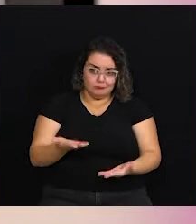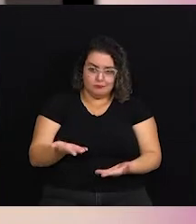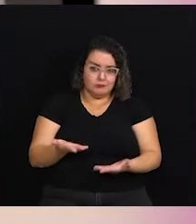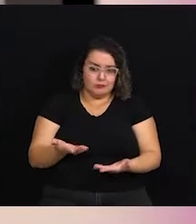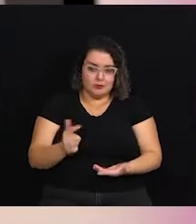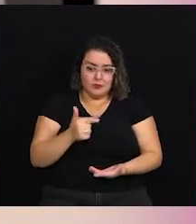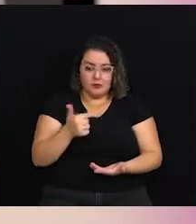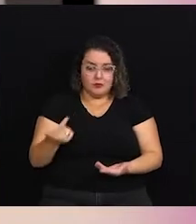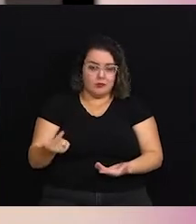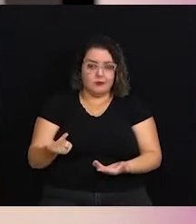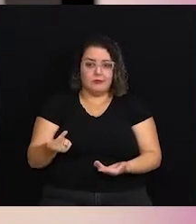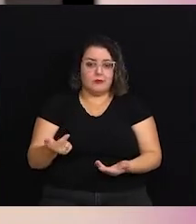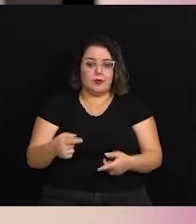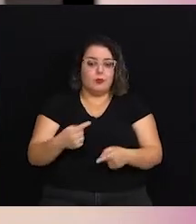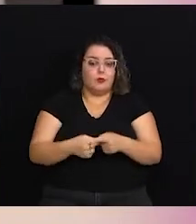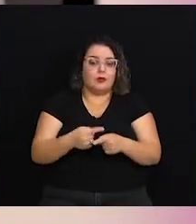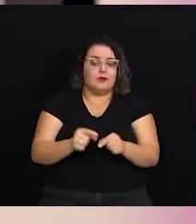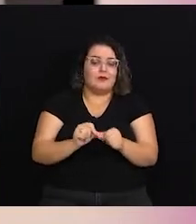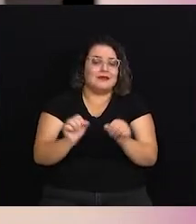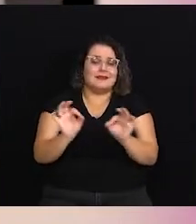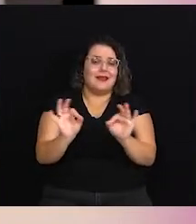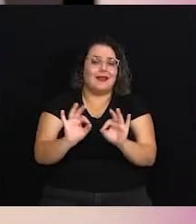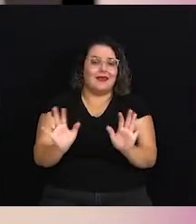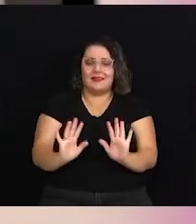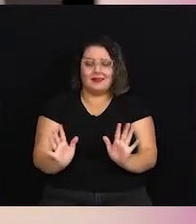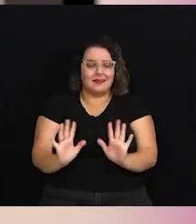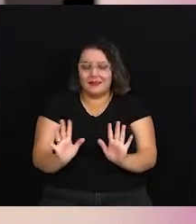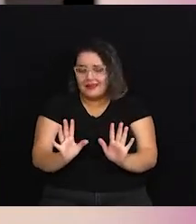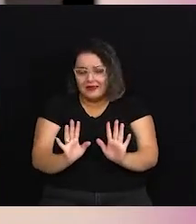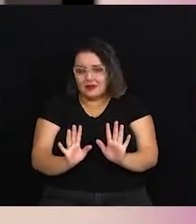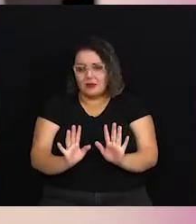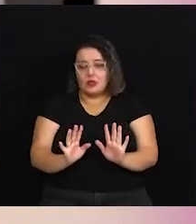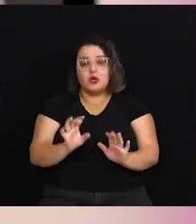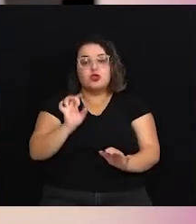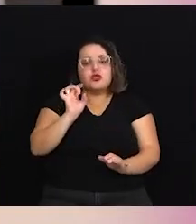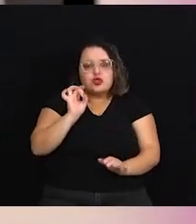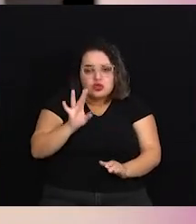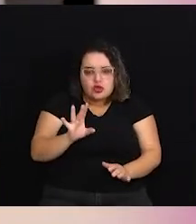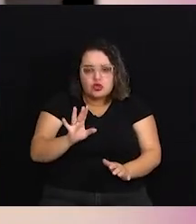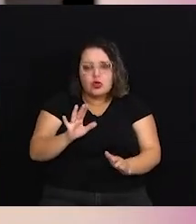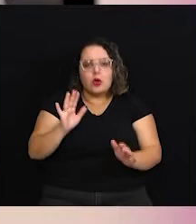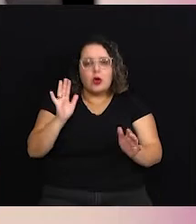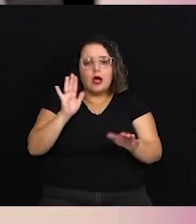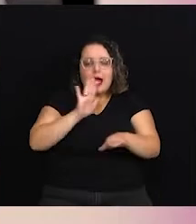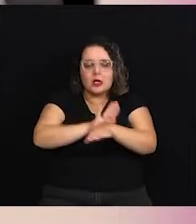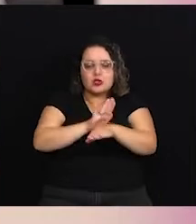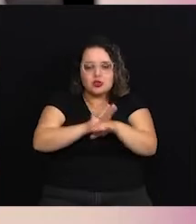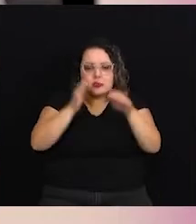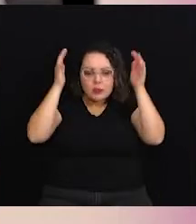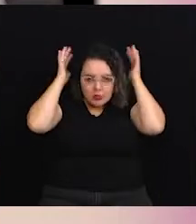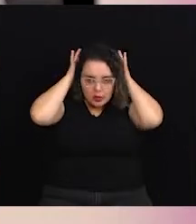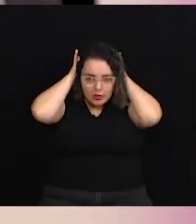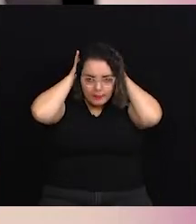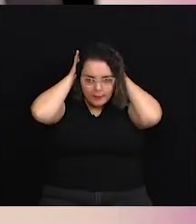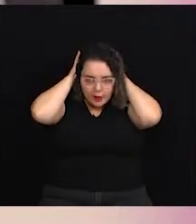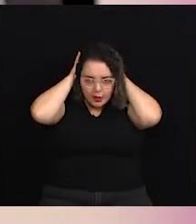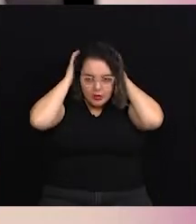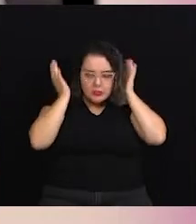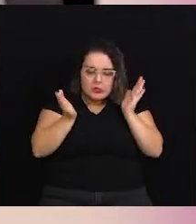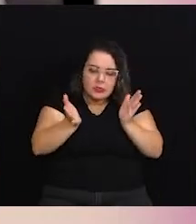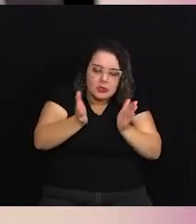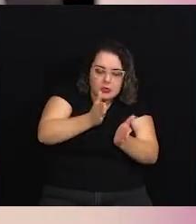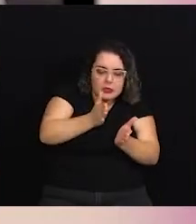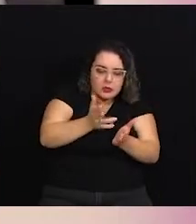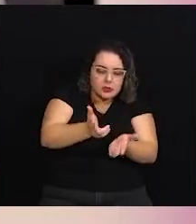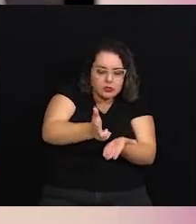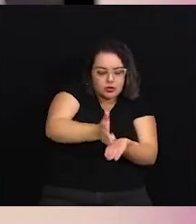tem necessidade de fazer nada isso então se frente foi a Viviane a cuidado Oi gente